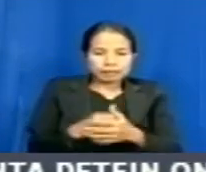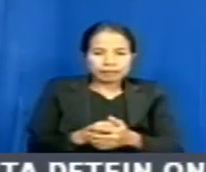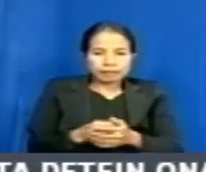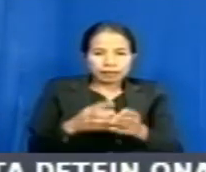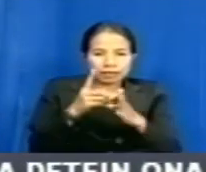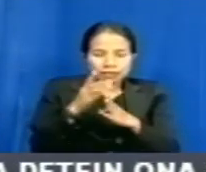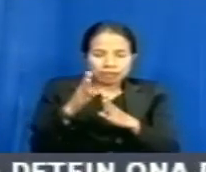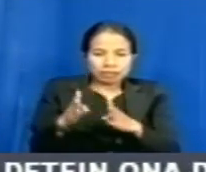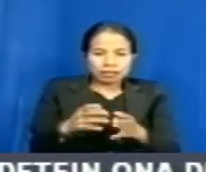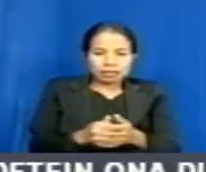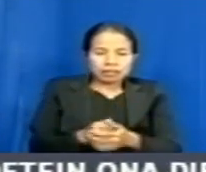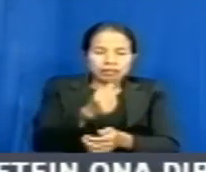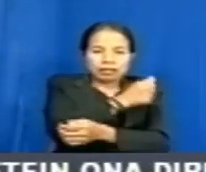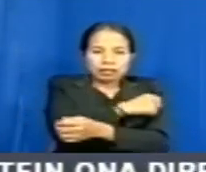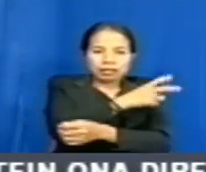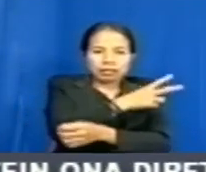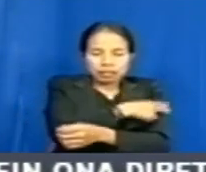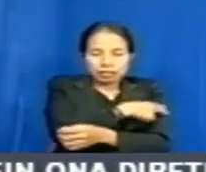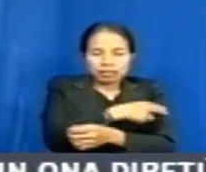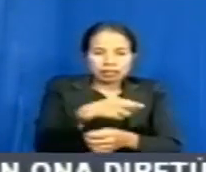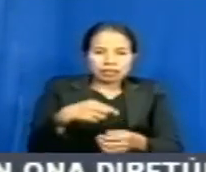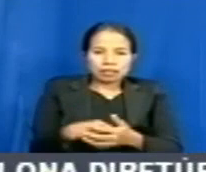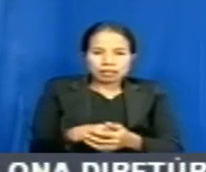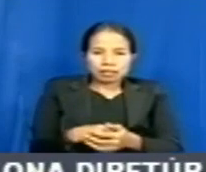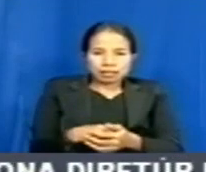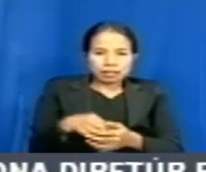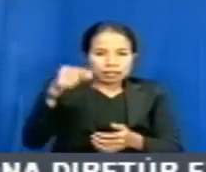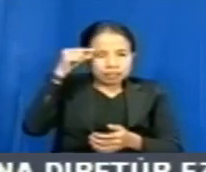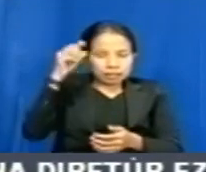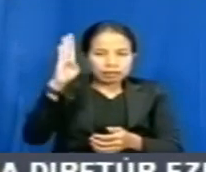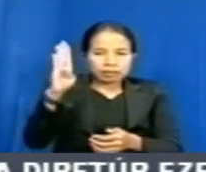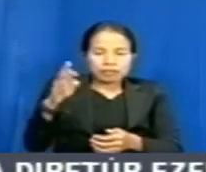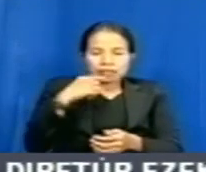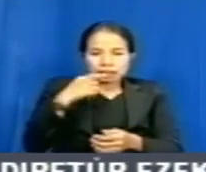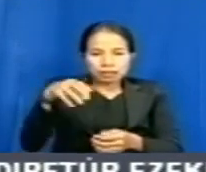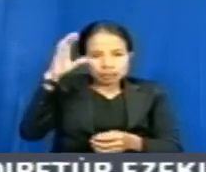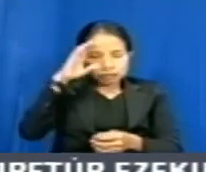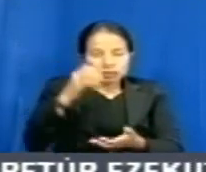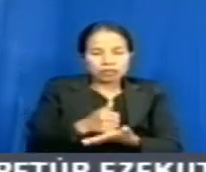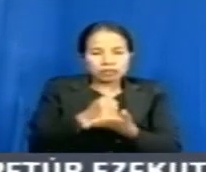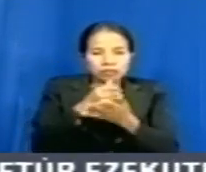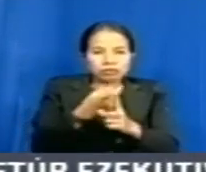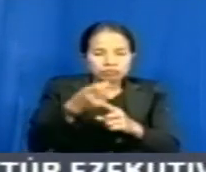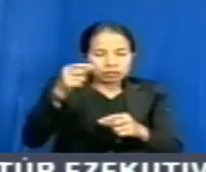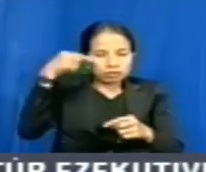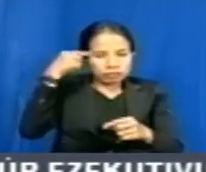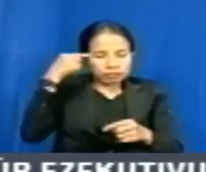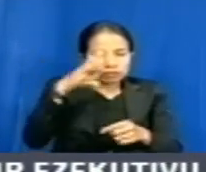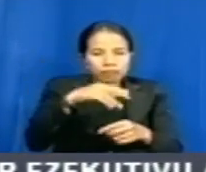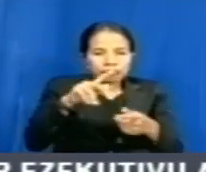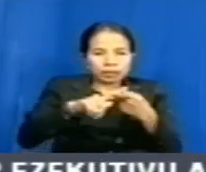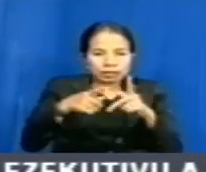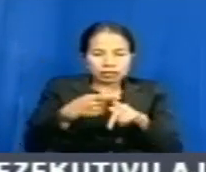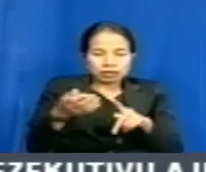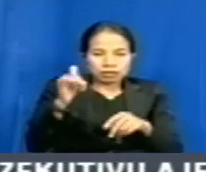diretor interino AHDMTL, Gabriel de Souza Profunda, se buka apoio husi governo no parceiro